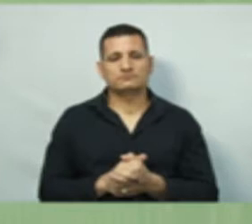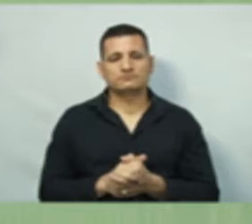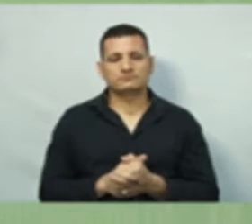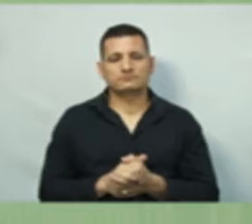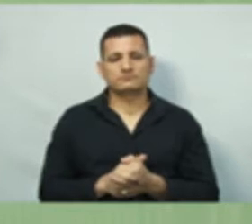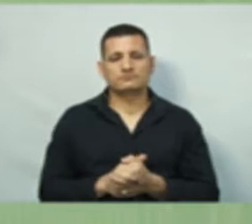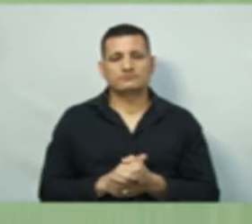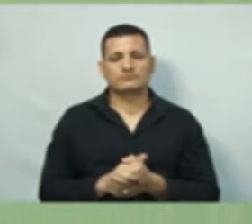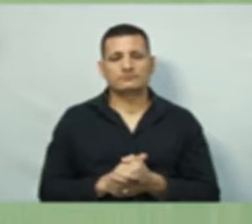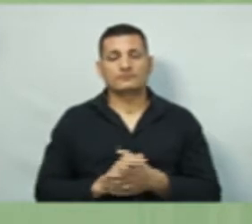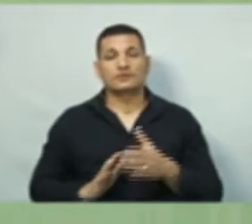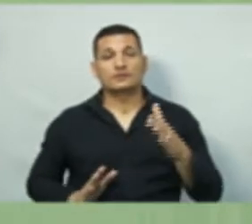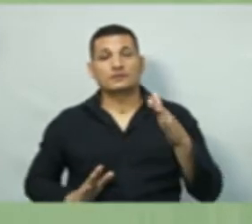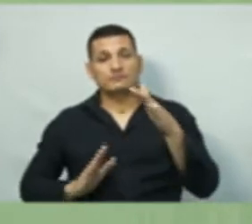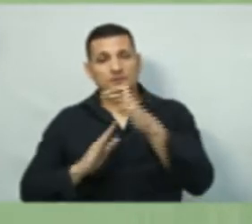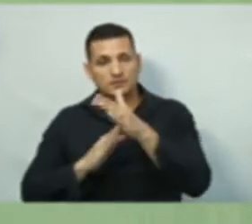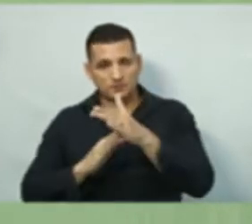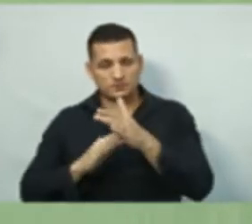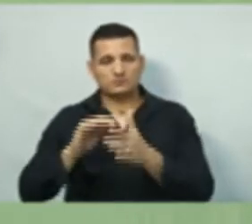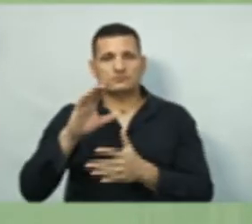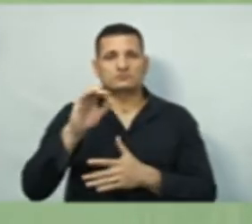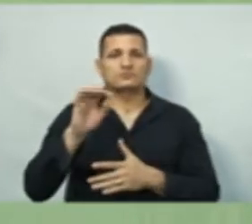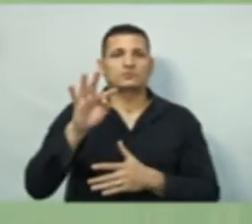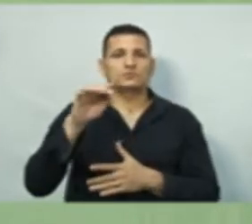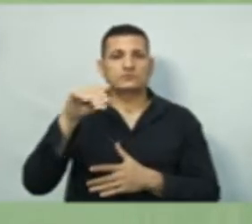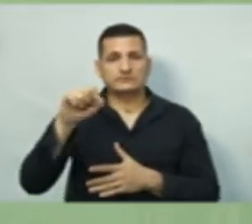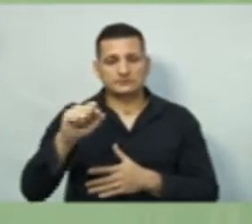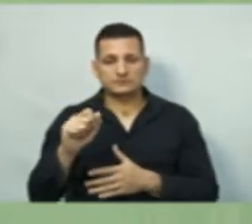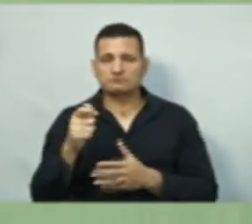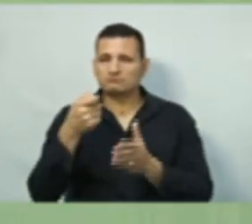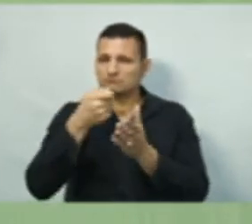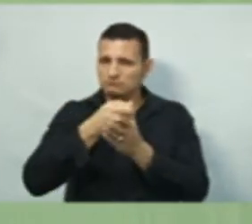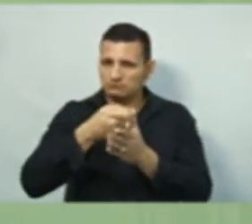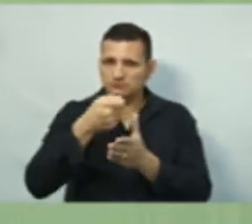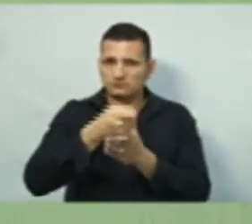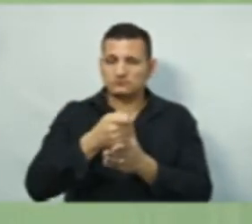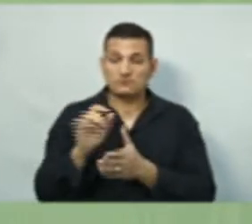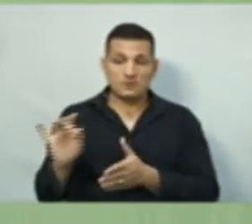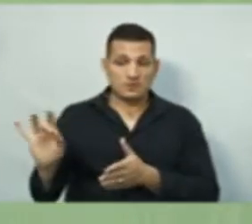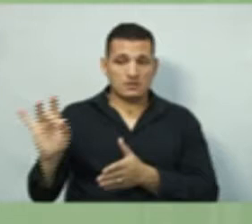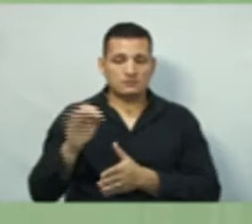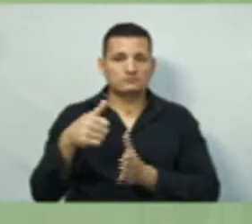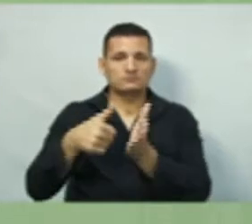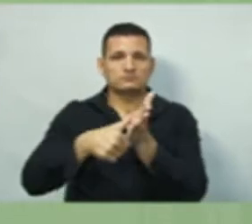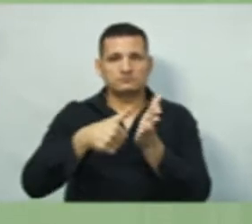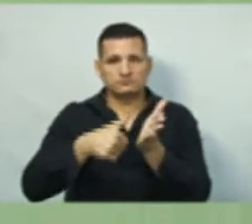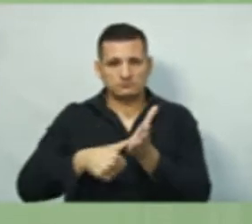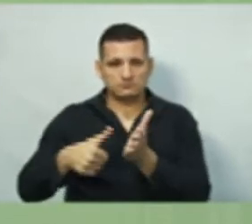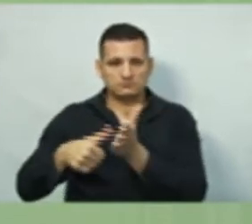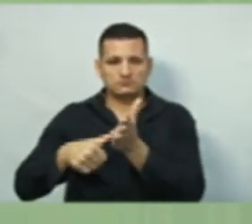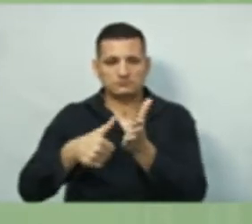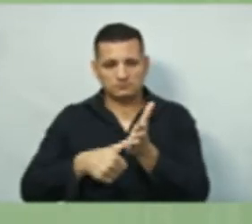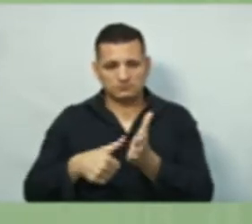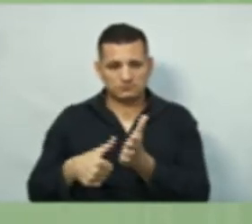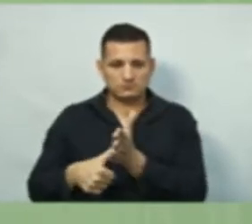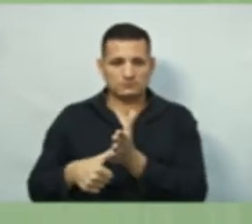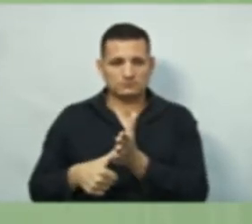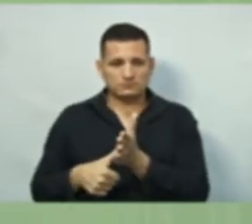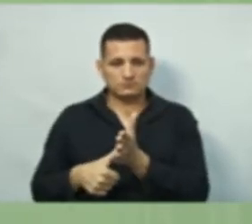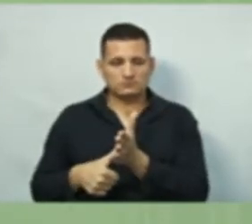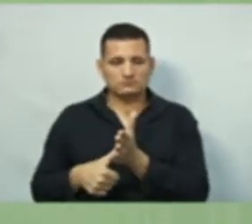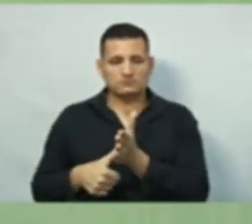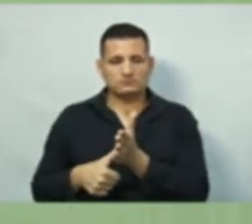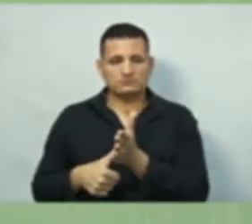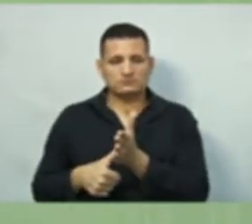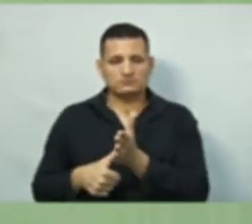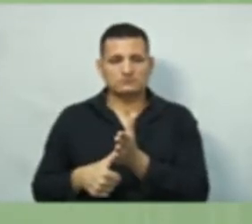limitação do número de cotas partes do capital para cada associado, facultado, porém, o